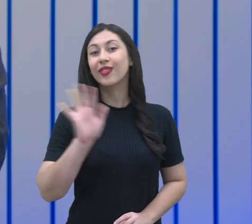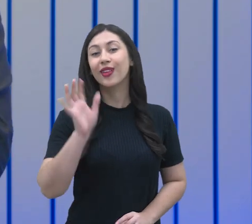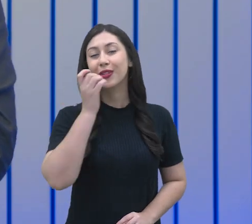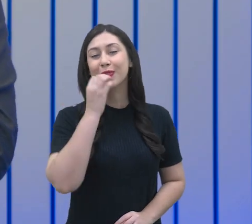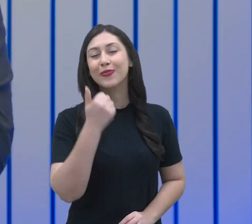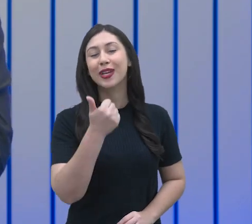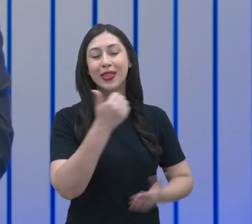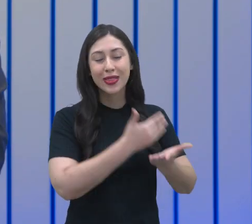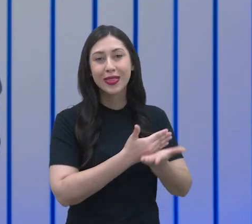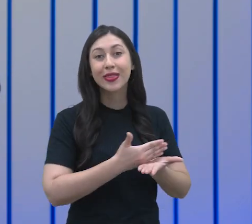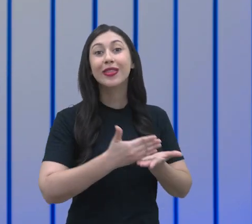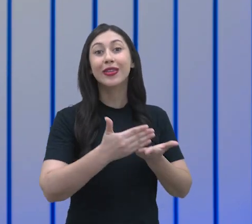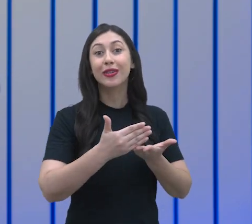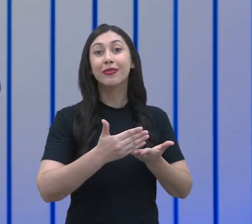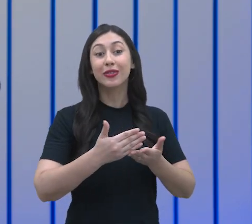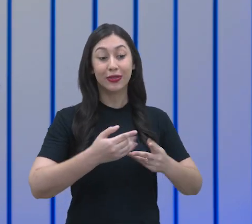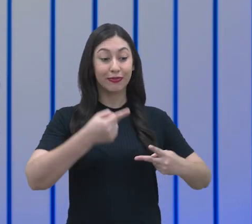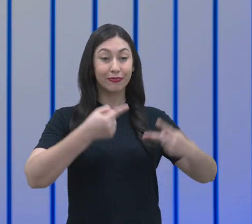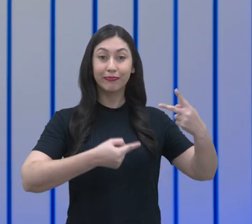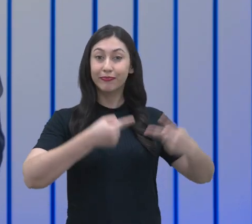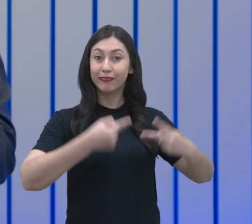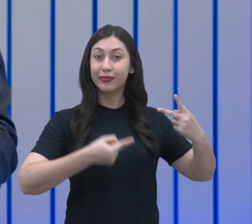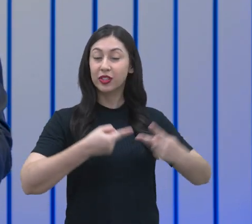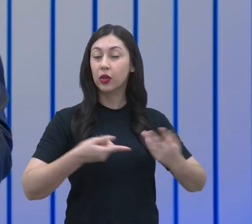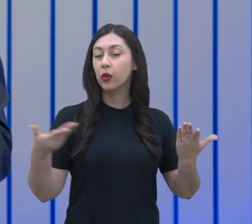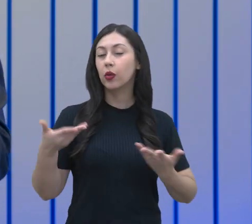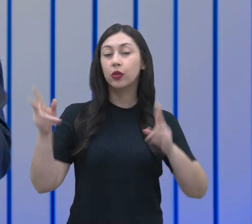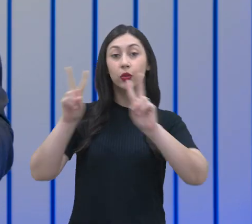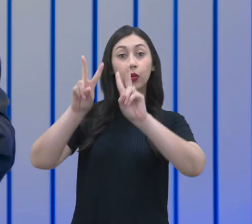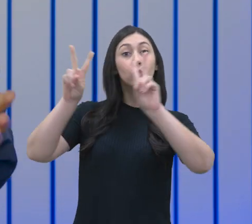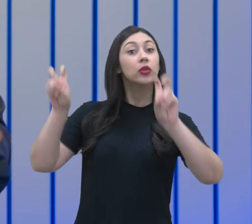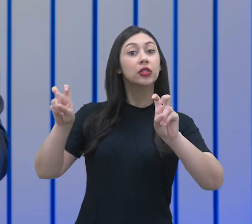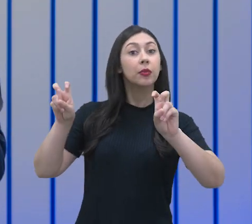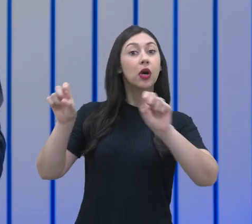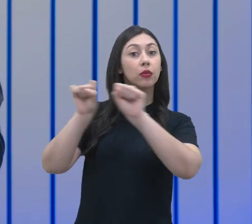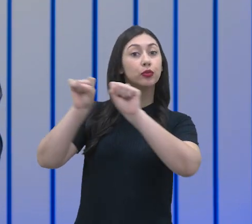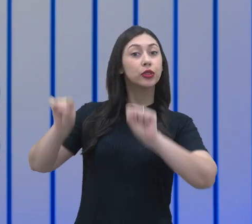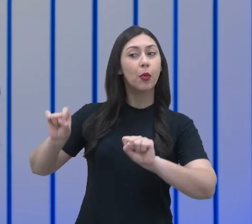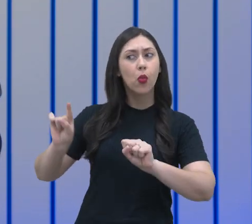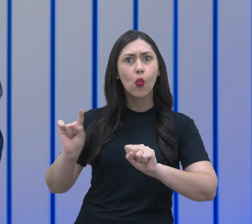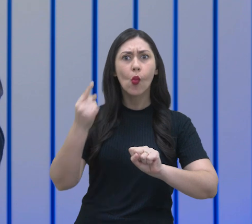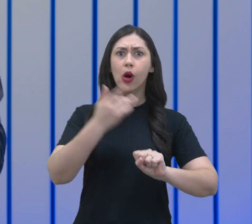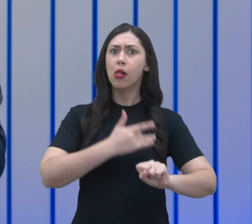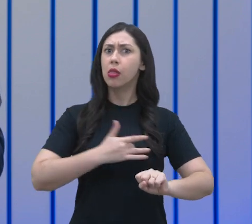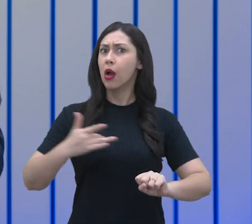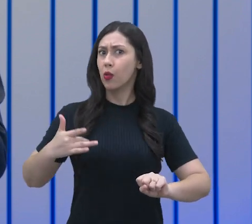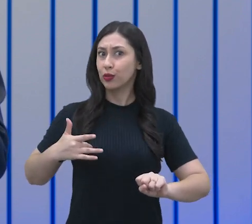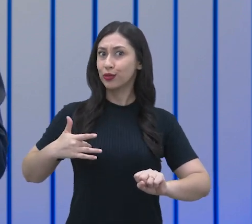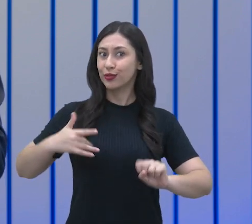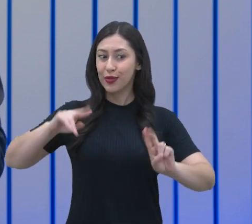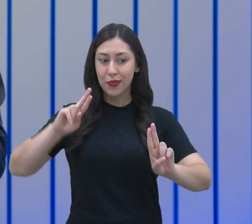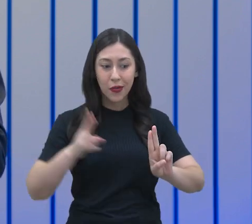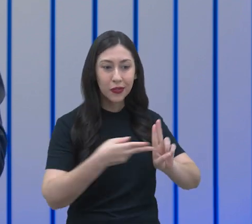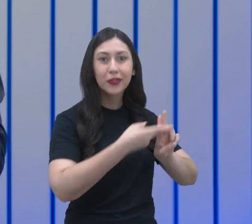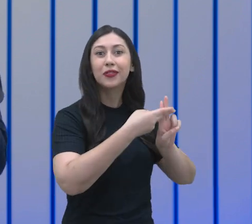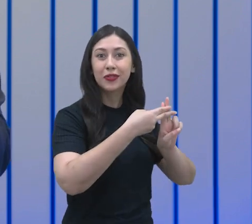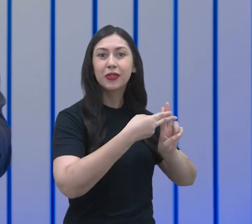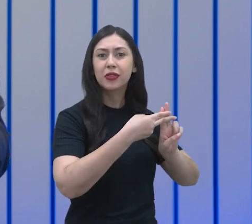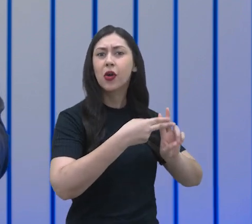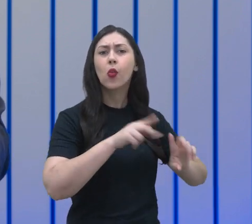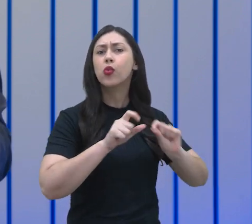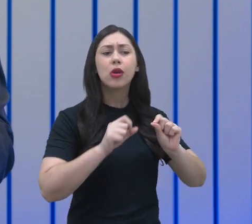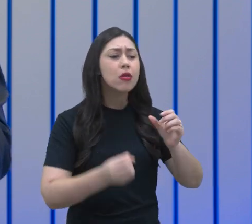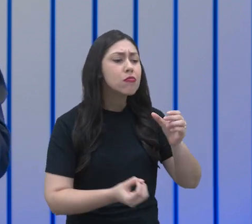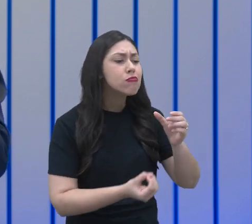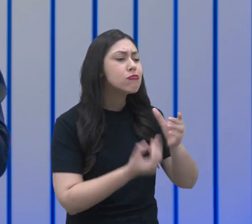Olá, tudo bom? Está começando o Sobre Política. Hoje o nosso tema é o Sistema Único de Saúde, o que levou à criação do SUS e